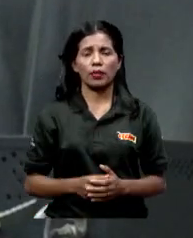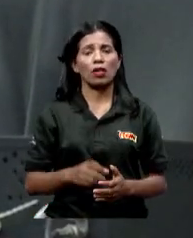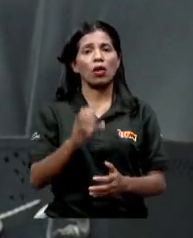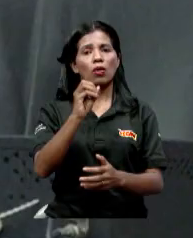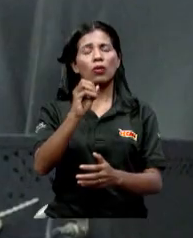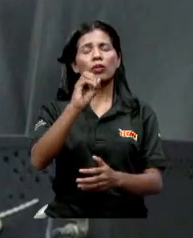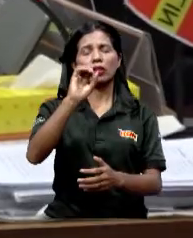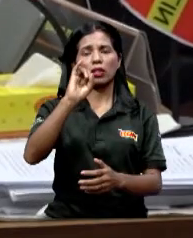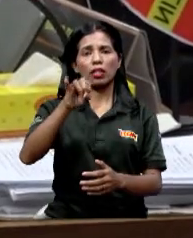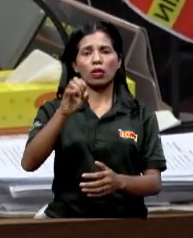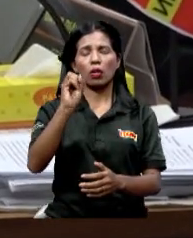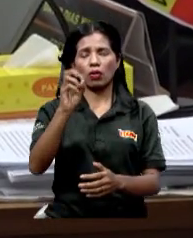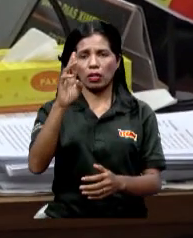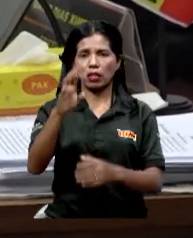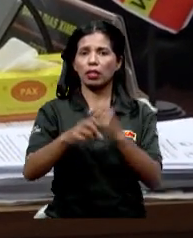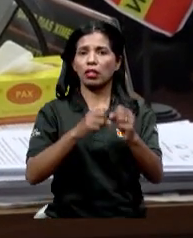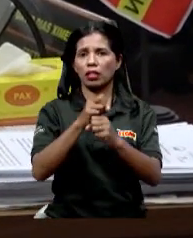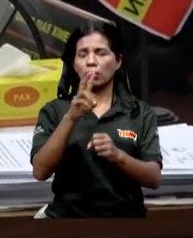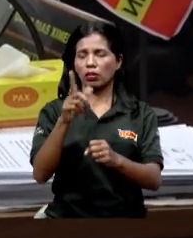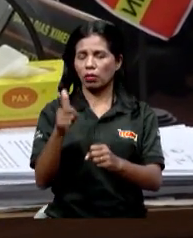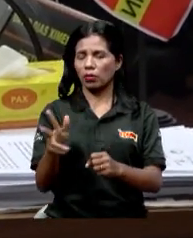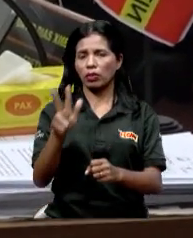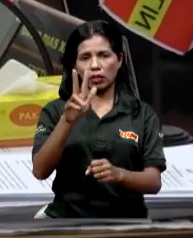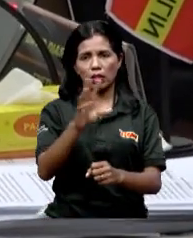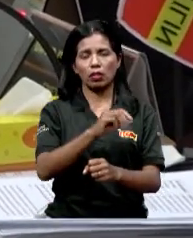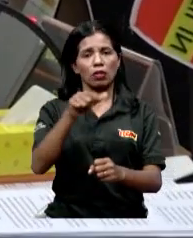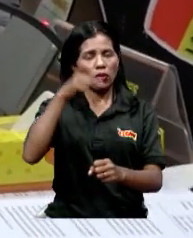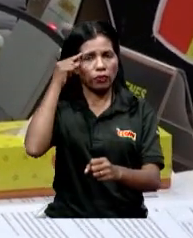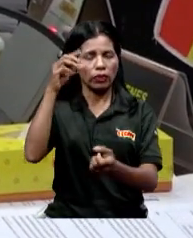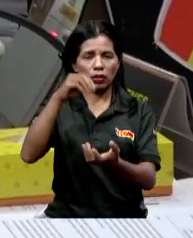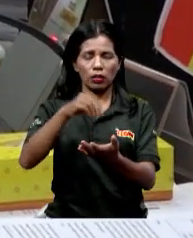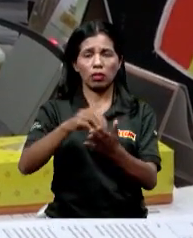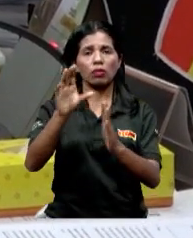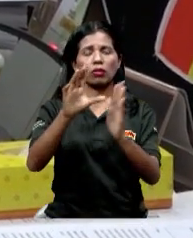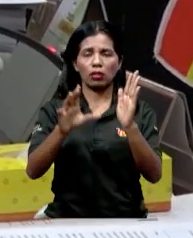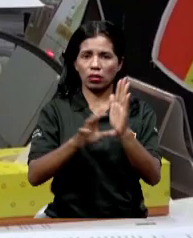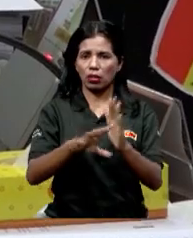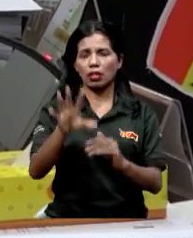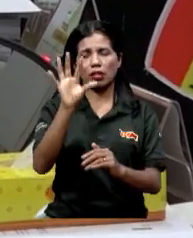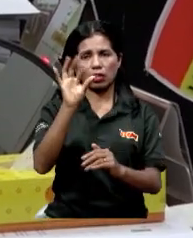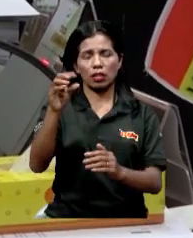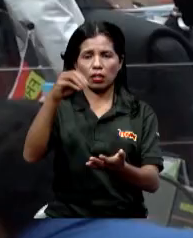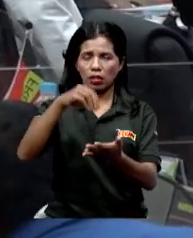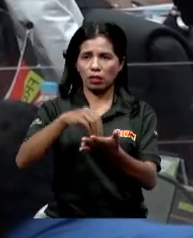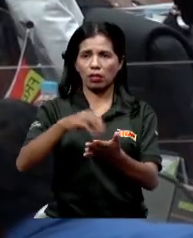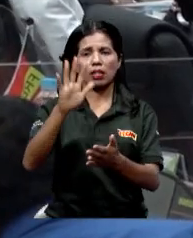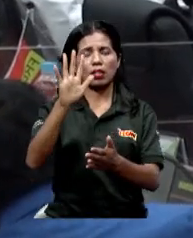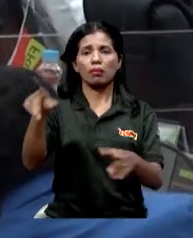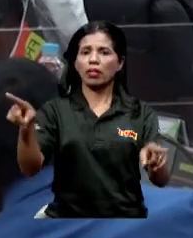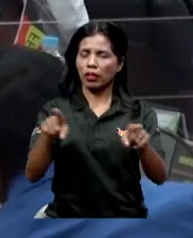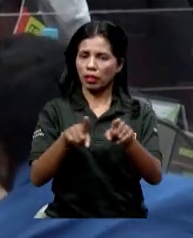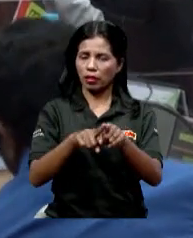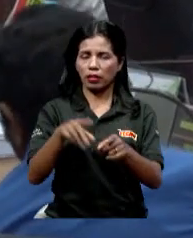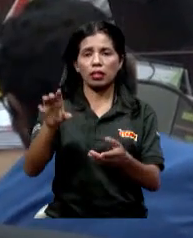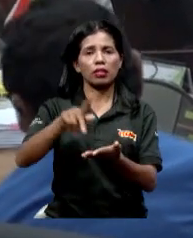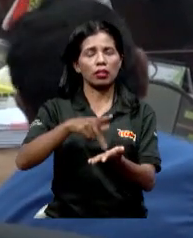Orçamento retificativo tinha rio um rua ronulo recintolo, né? Governo constitucional da CIA aloca ba categoria Lima Hanesan,